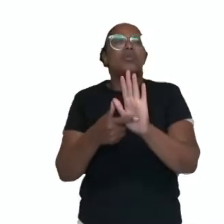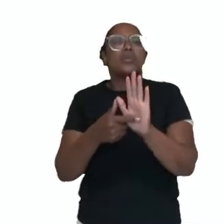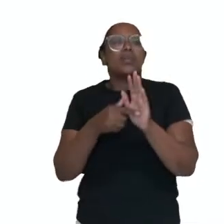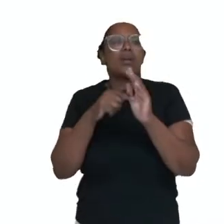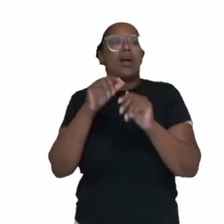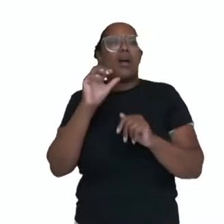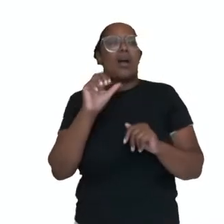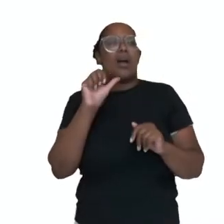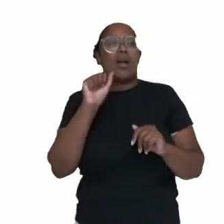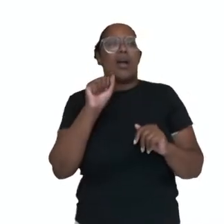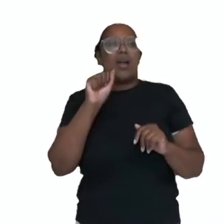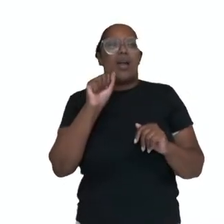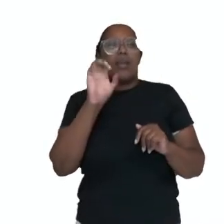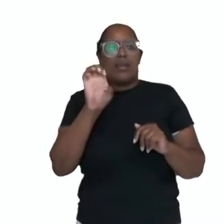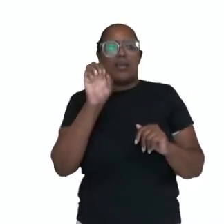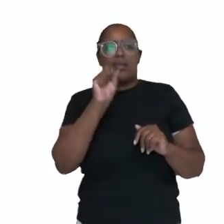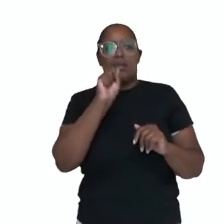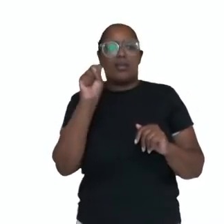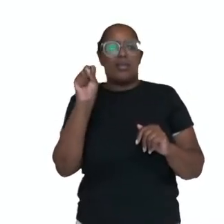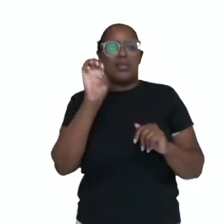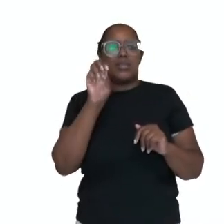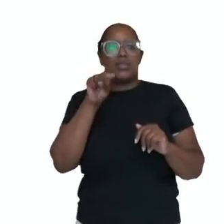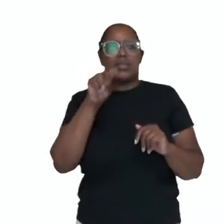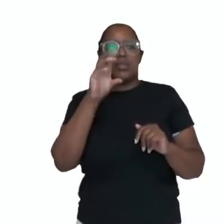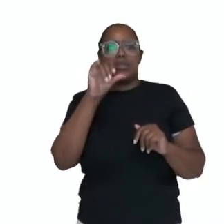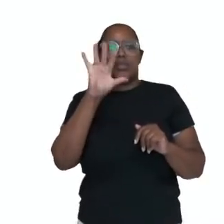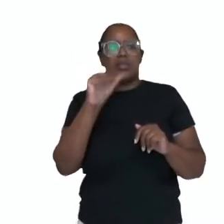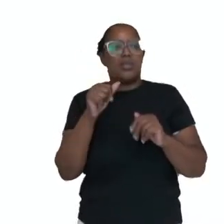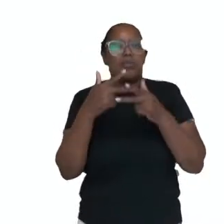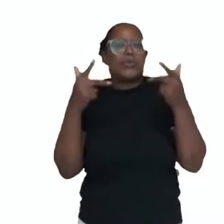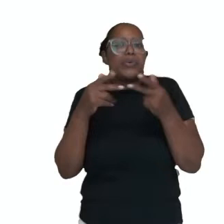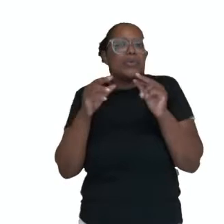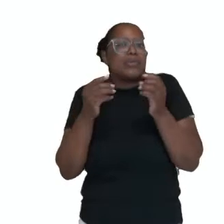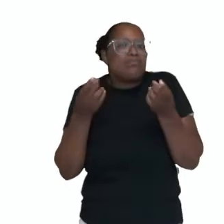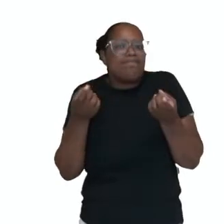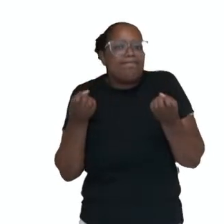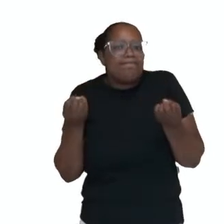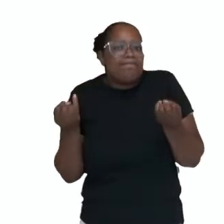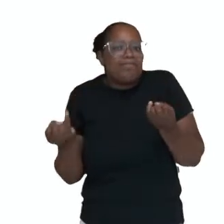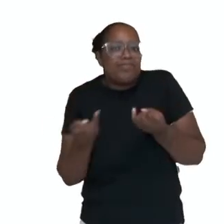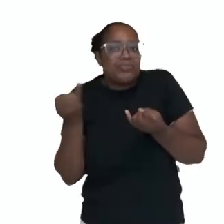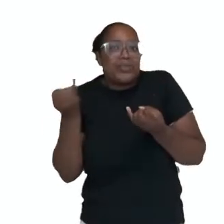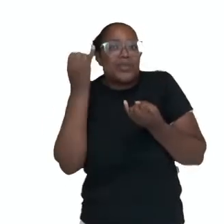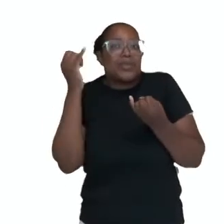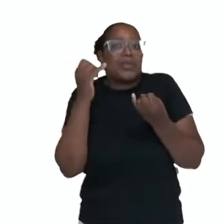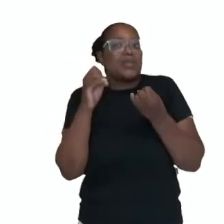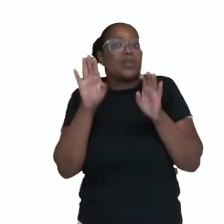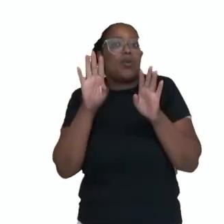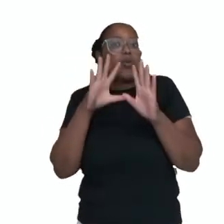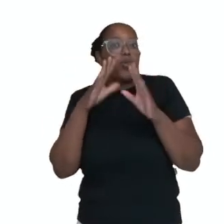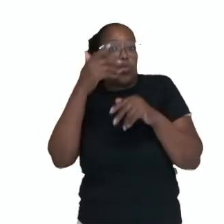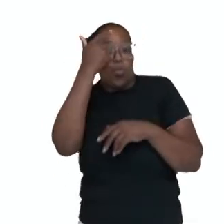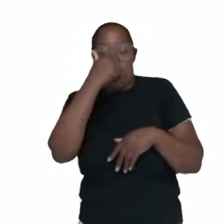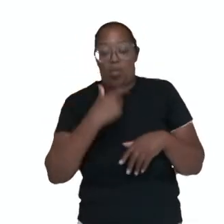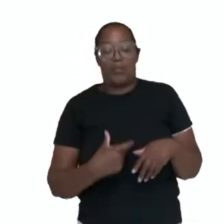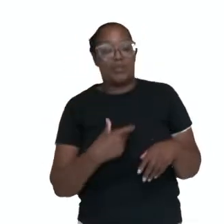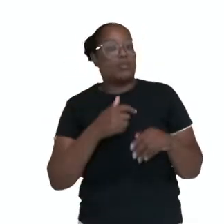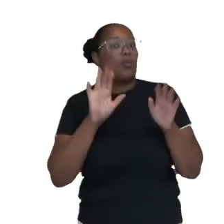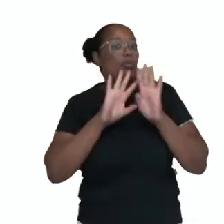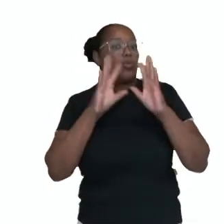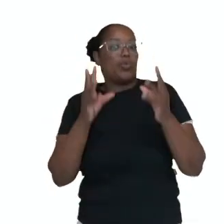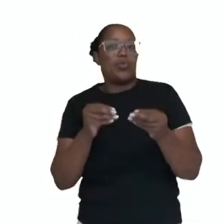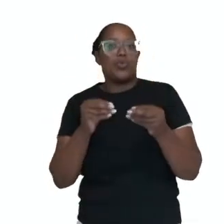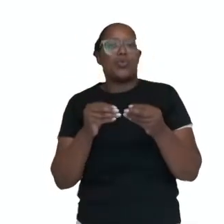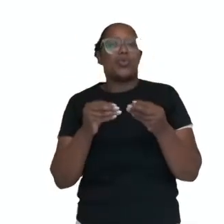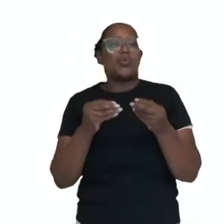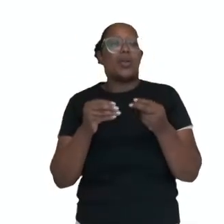de uma substância, sem o qual ela não seria o que é. O ser humano é uma substância. Essência é aquilo